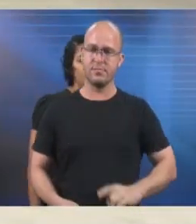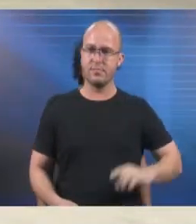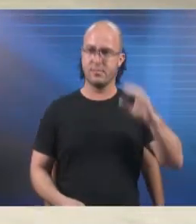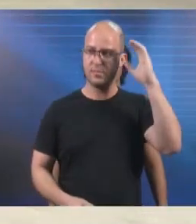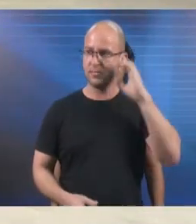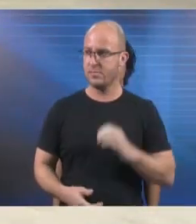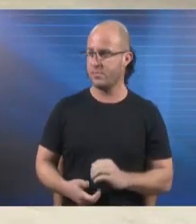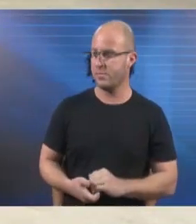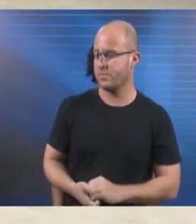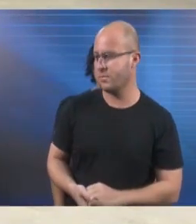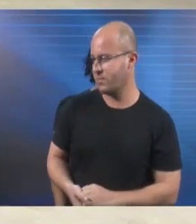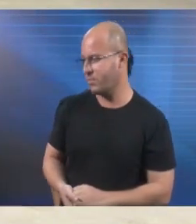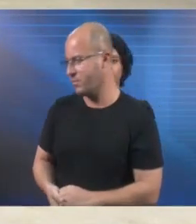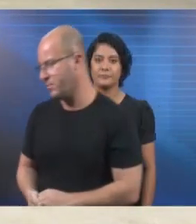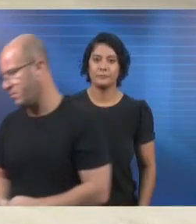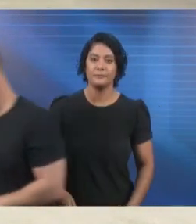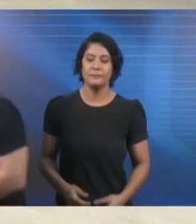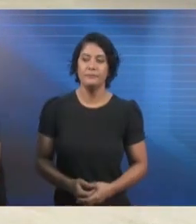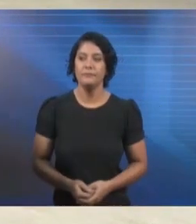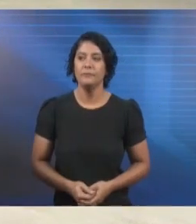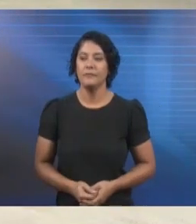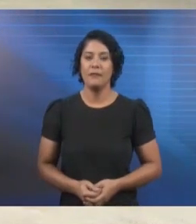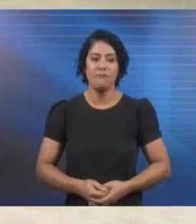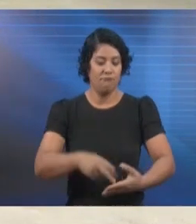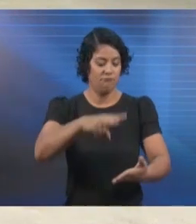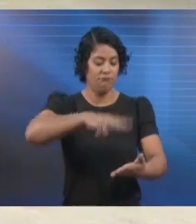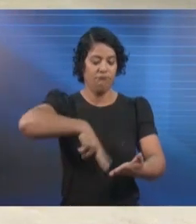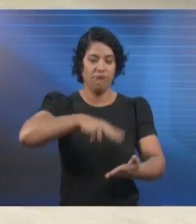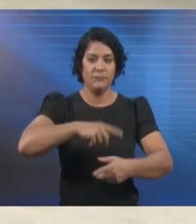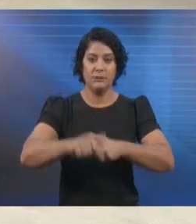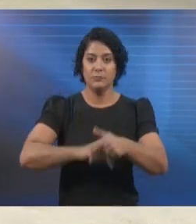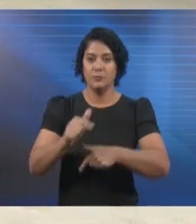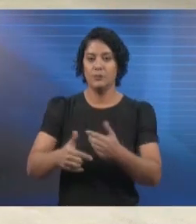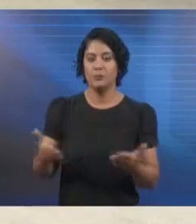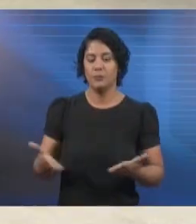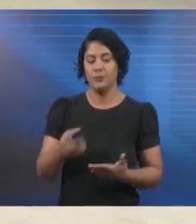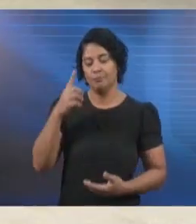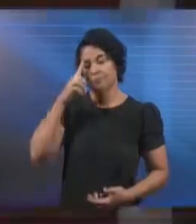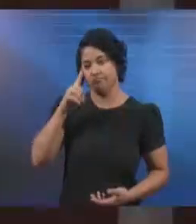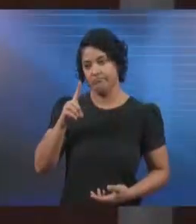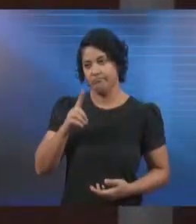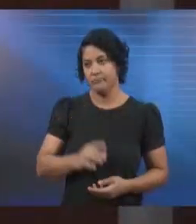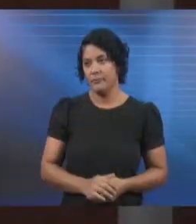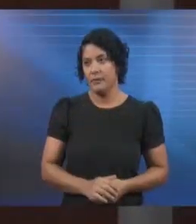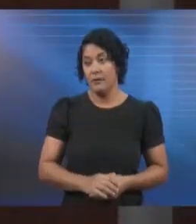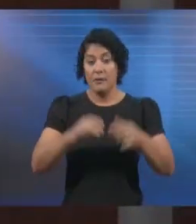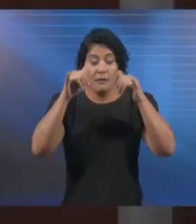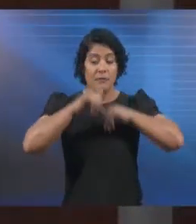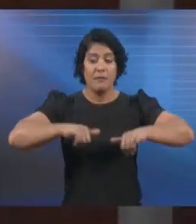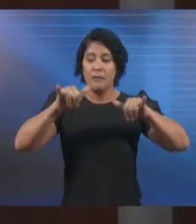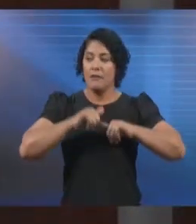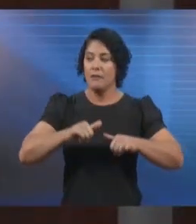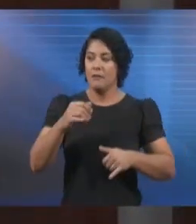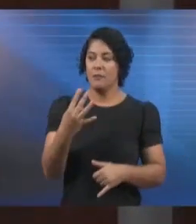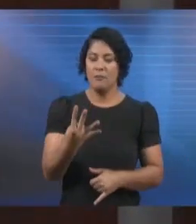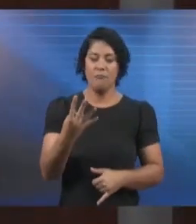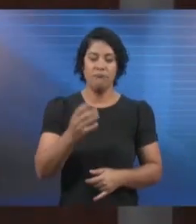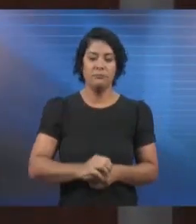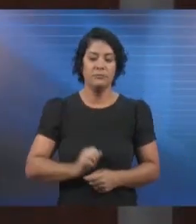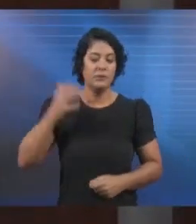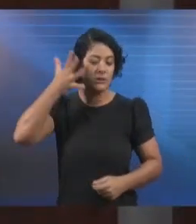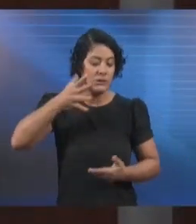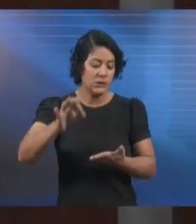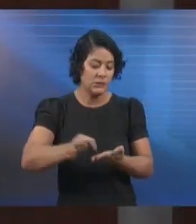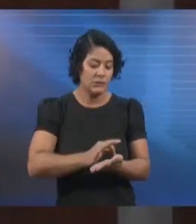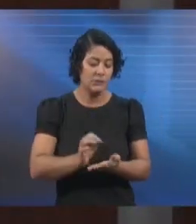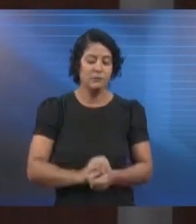Cristiane Dantas que acaba de fazer a leitura do expediente do dia de hoje informa que temos quatro oradores inscritos um